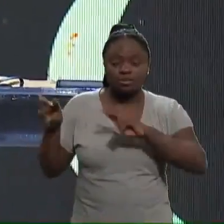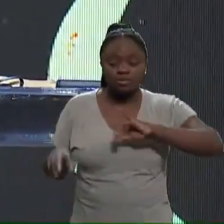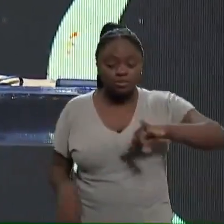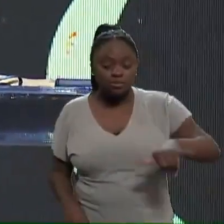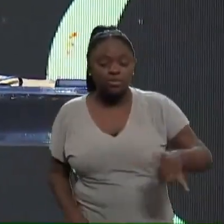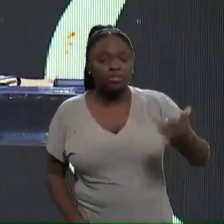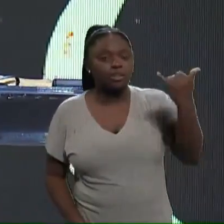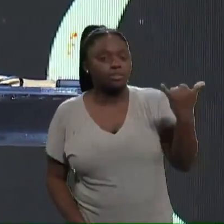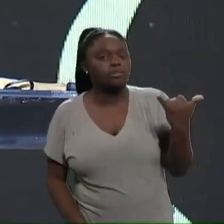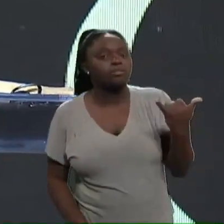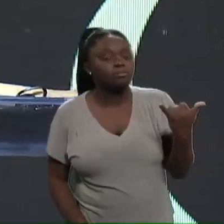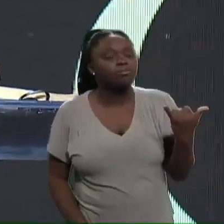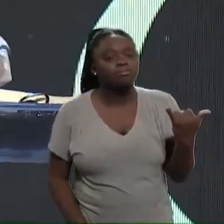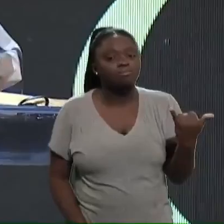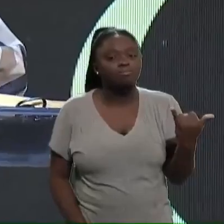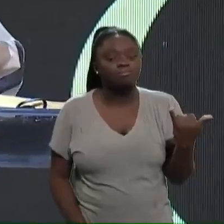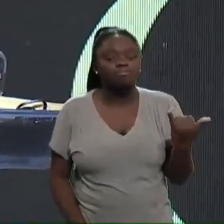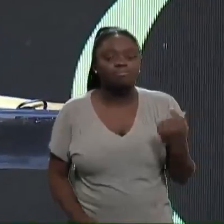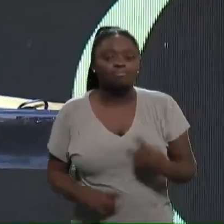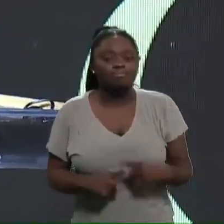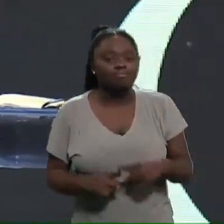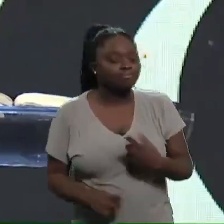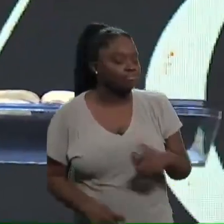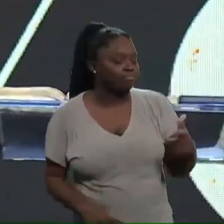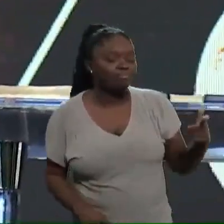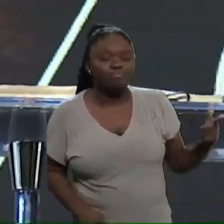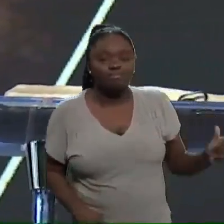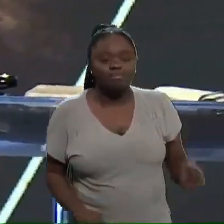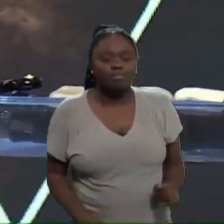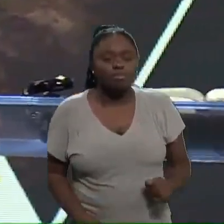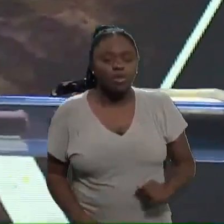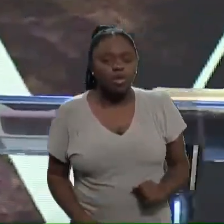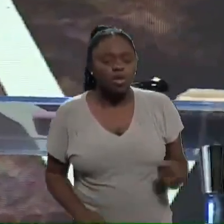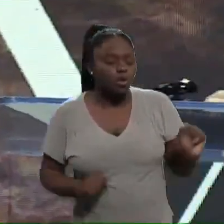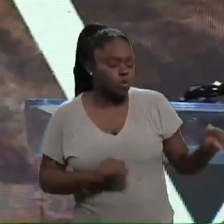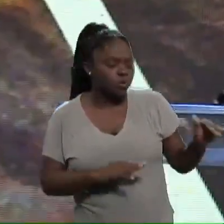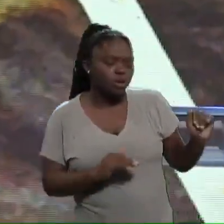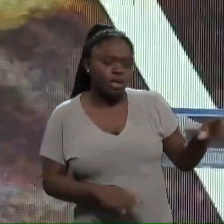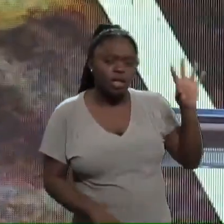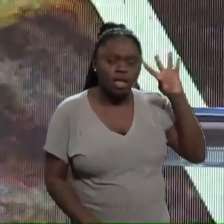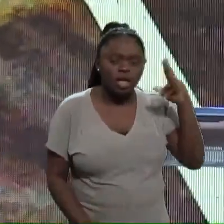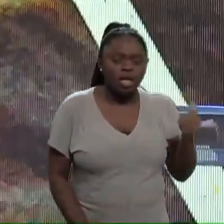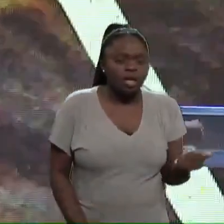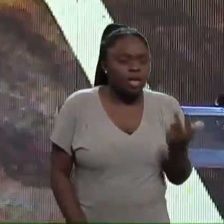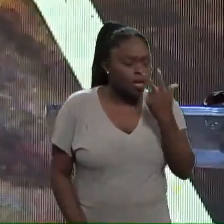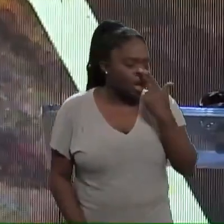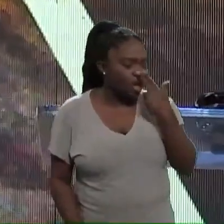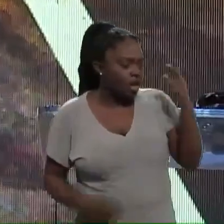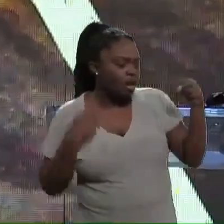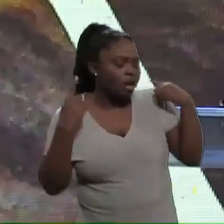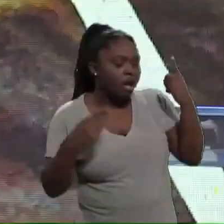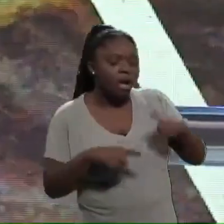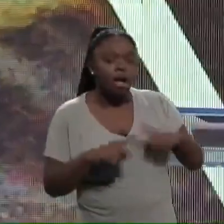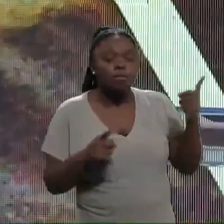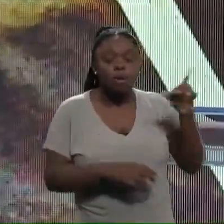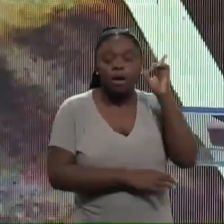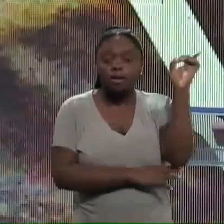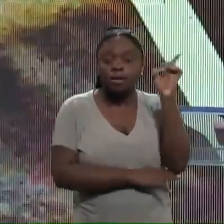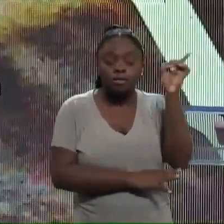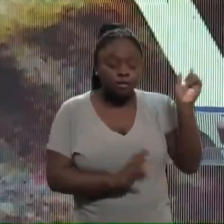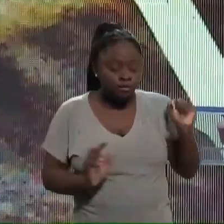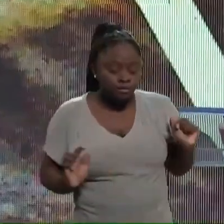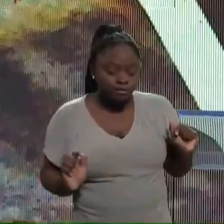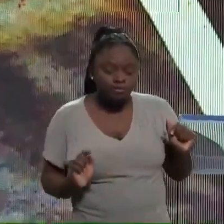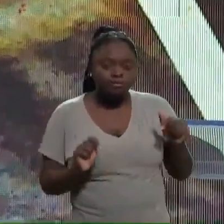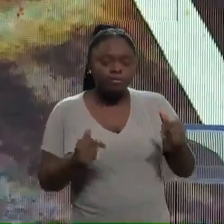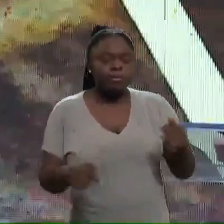oportunidade onde não há oportunidade. Os soldados estão achando provavelmente uma loucura, mas Davi está se posicionando.